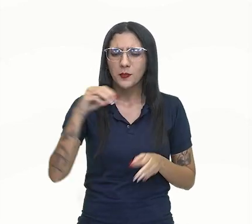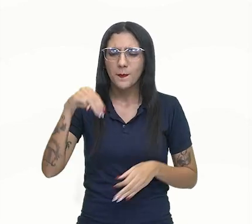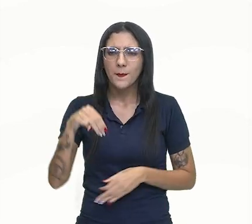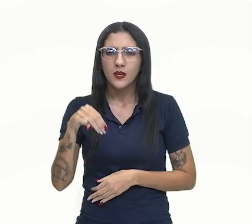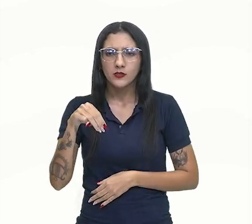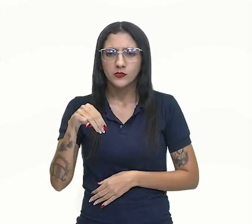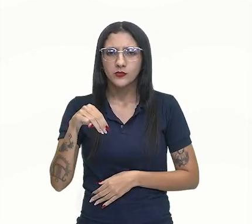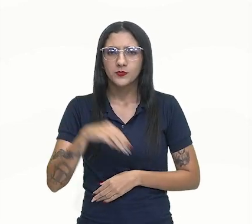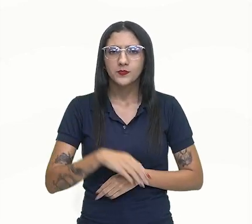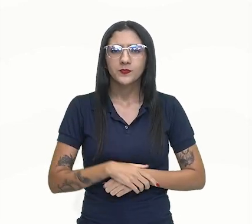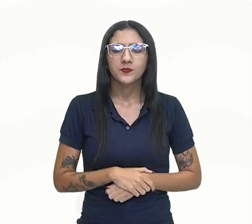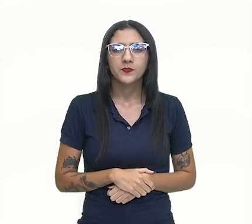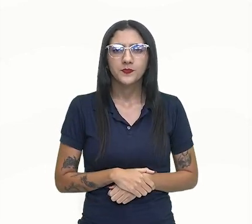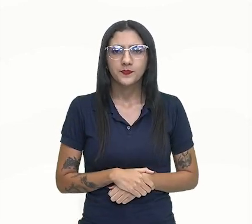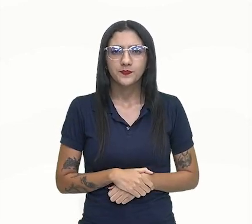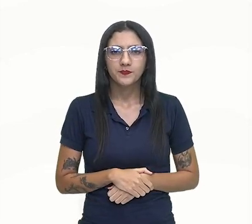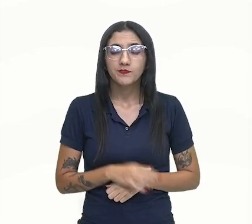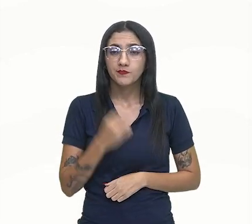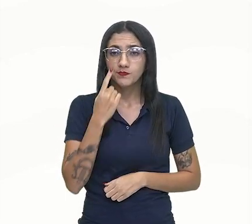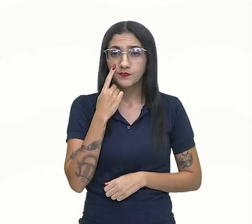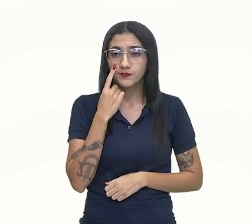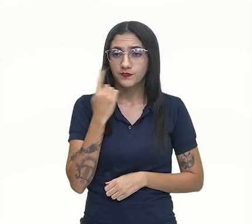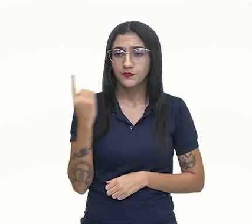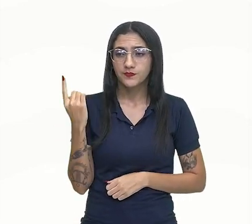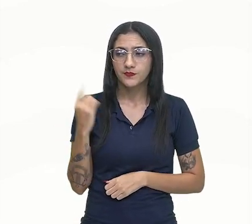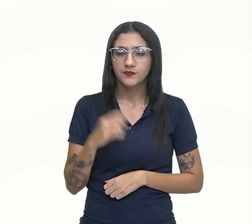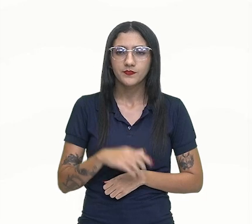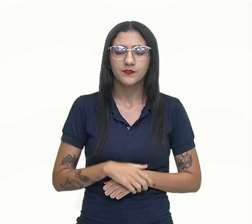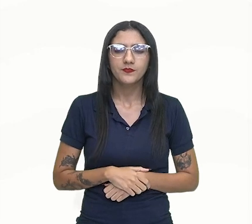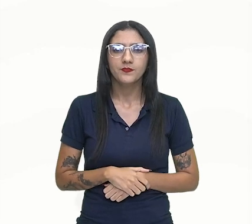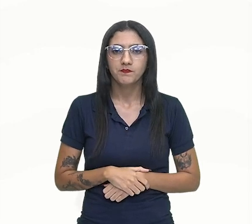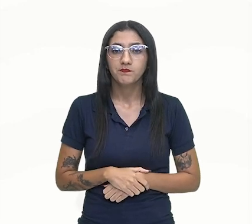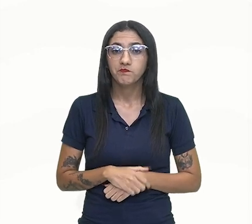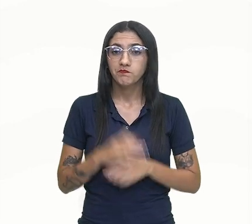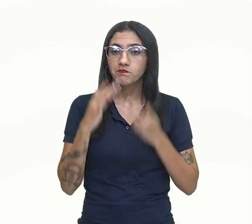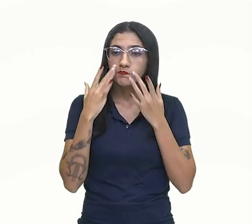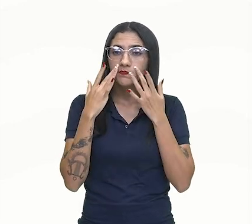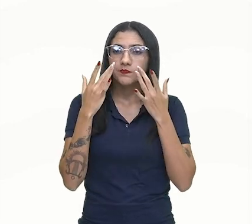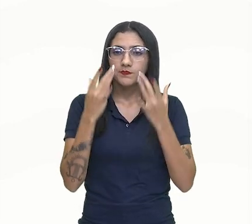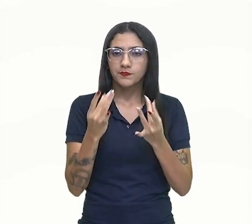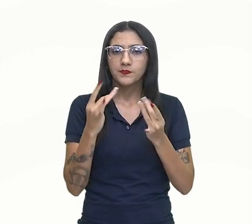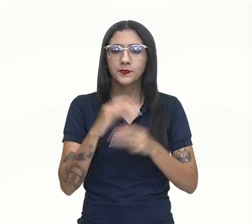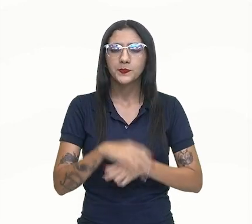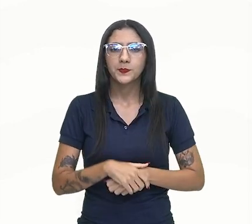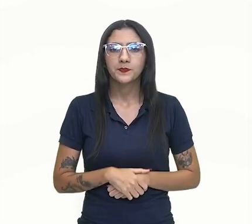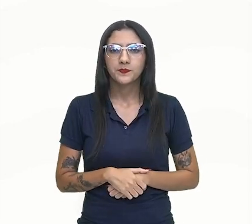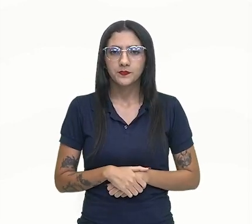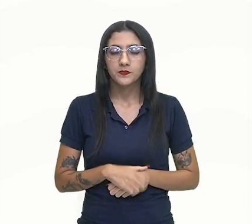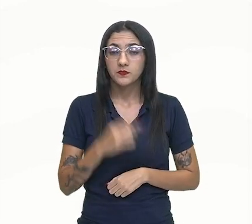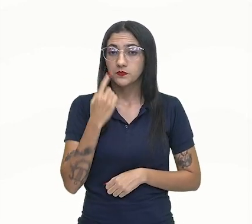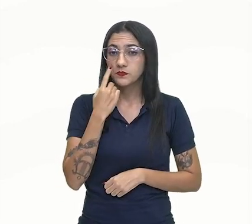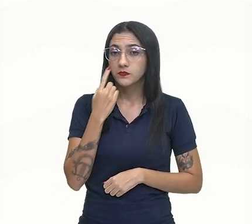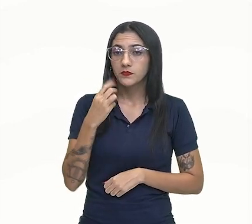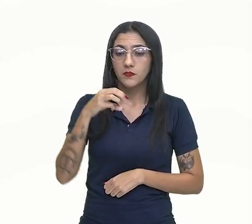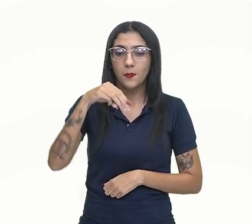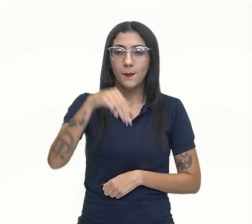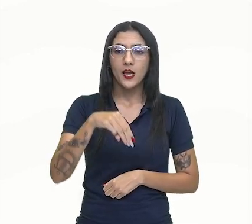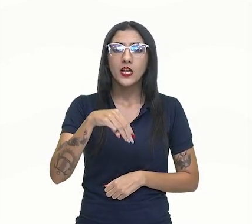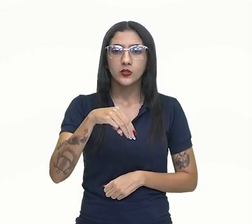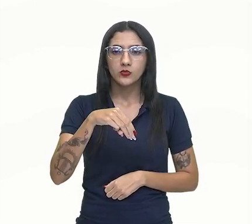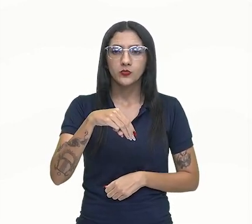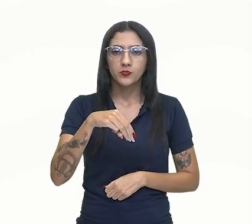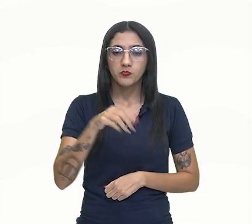só. Então, veja. Vamos lá, acompanha comigo aqui, ó. Eu tenho o metro aqui no